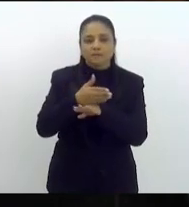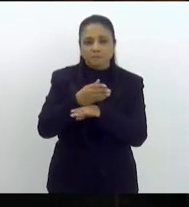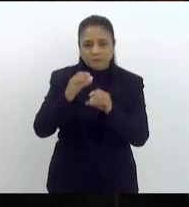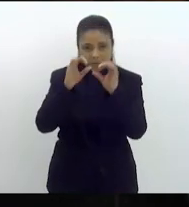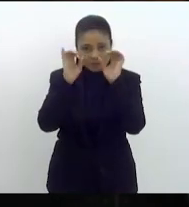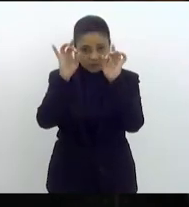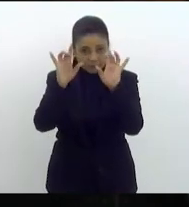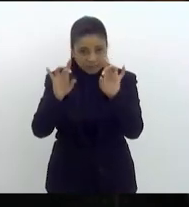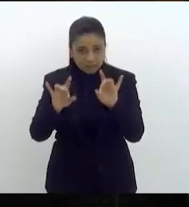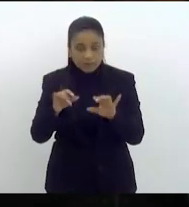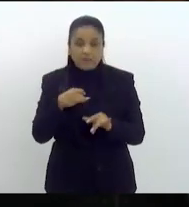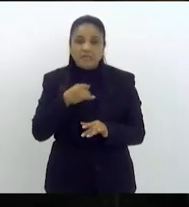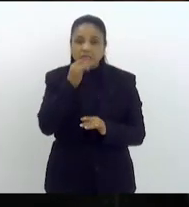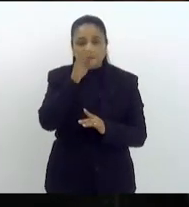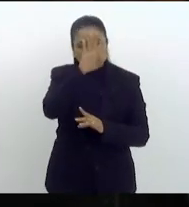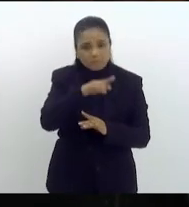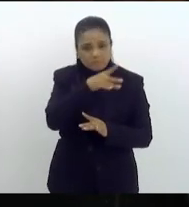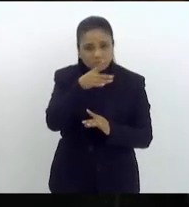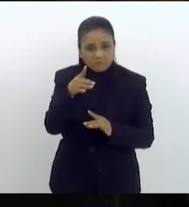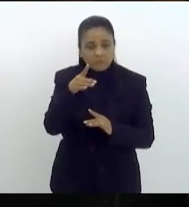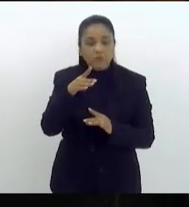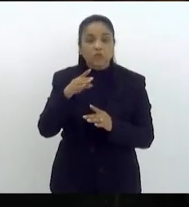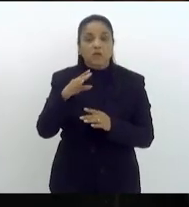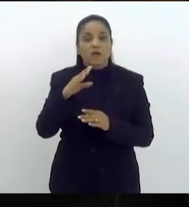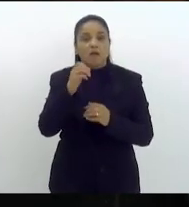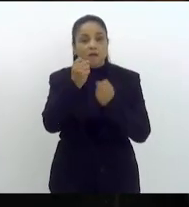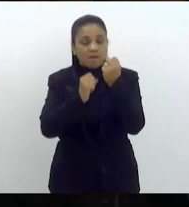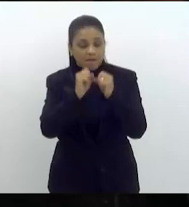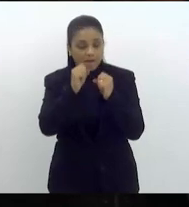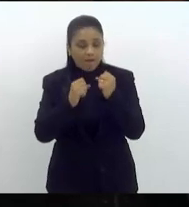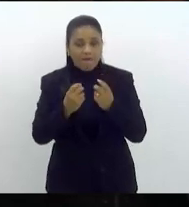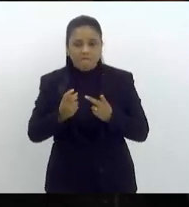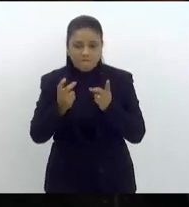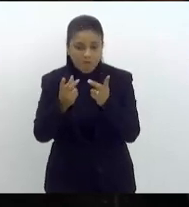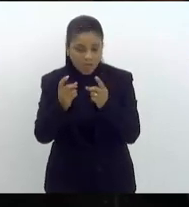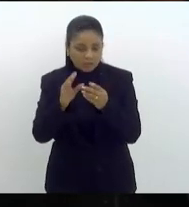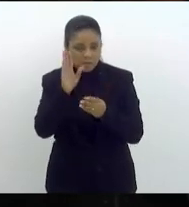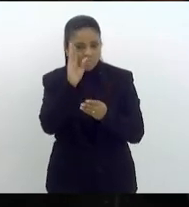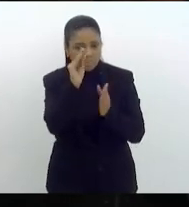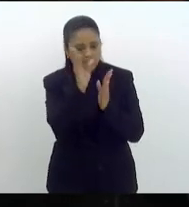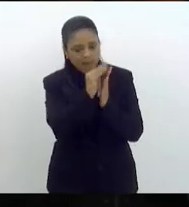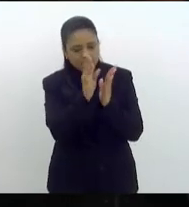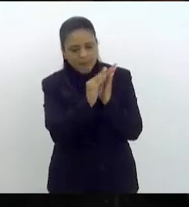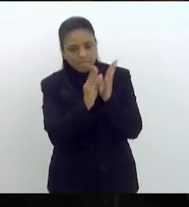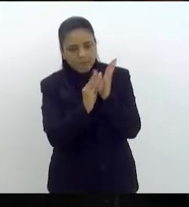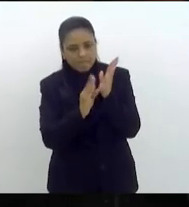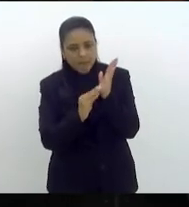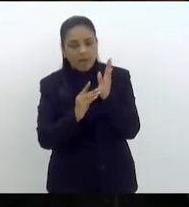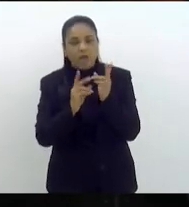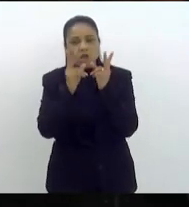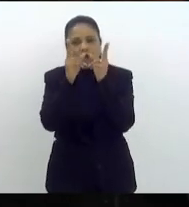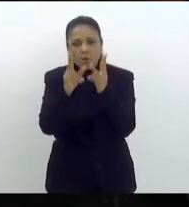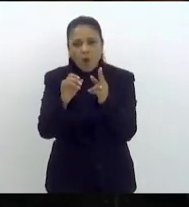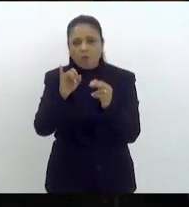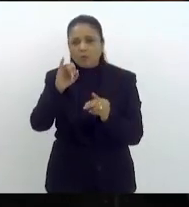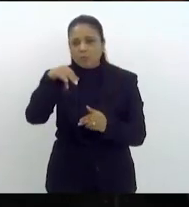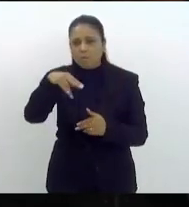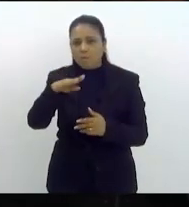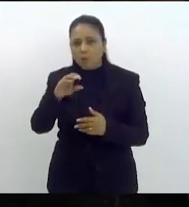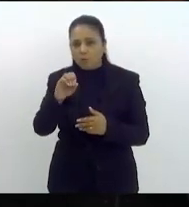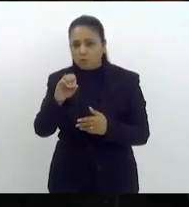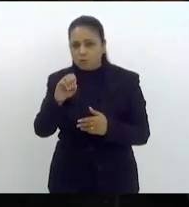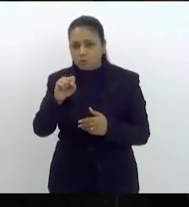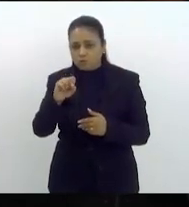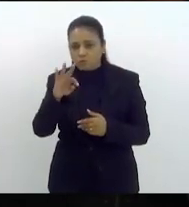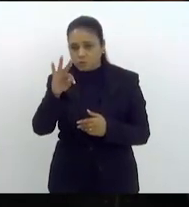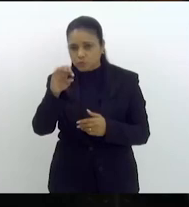concessionária lança na sua planilha tudo aquilo que ela vende como faço o imposto de renda e depois abate